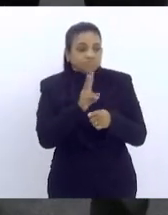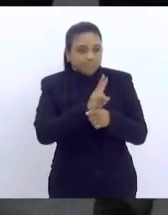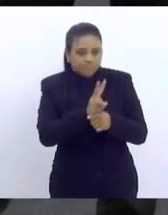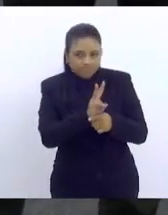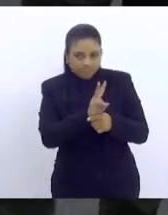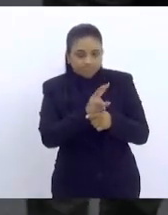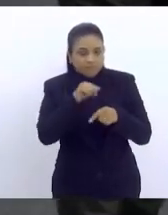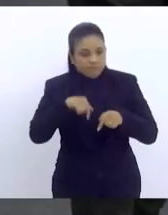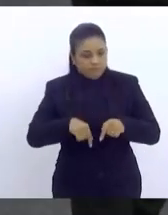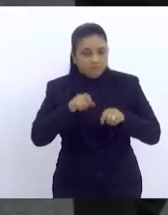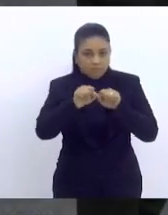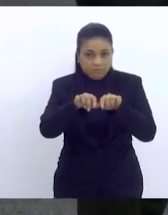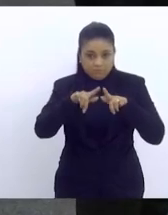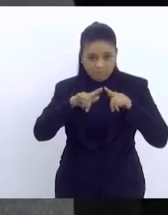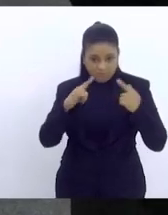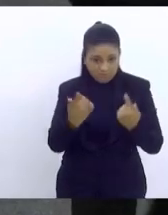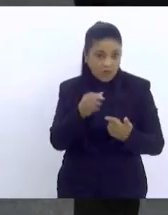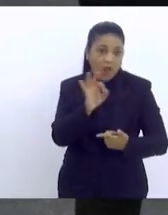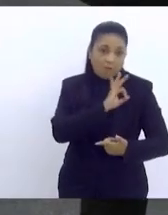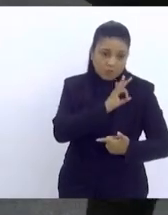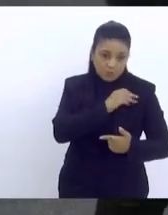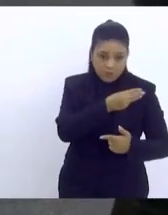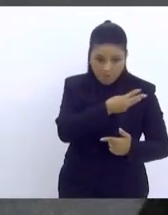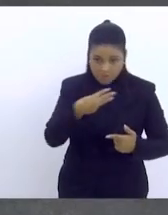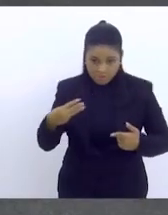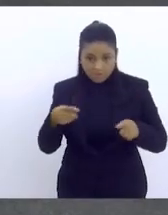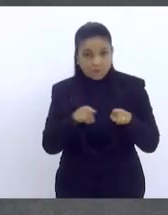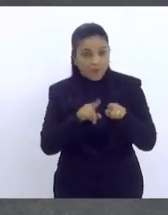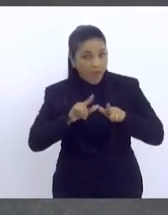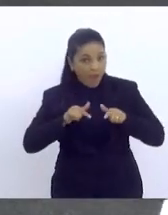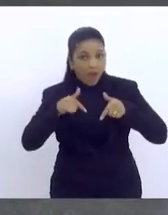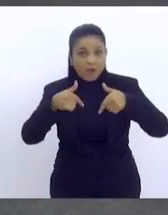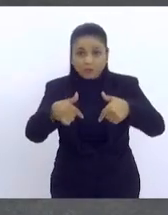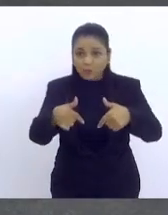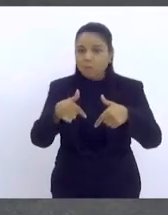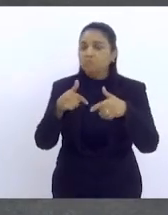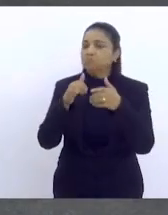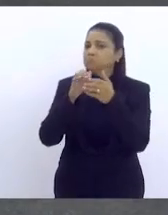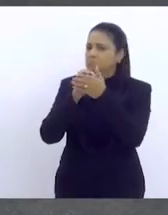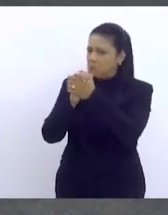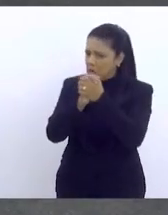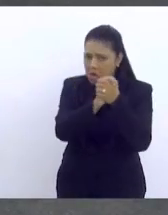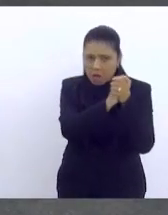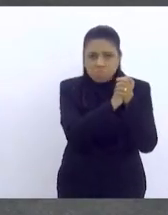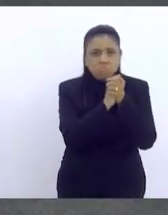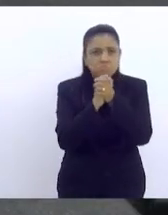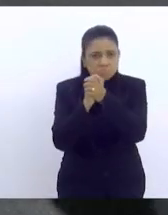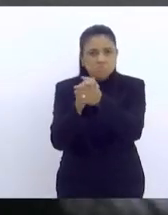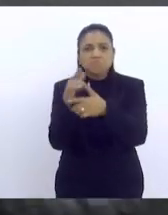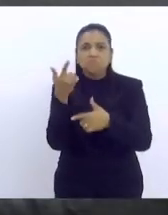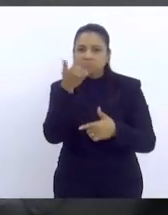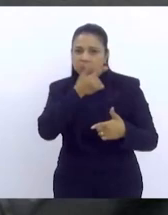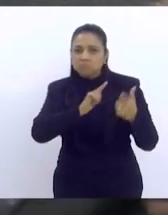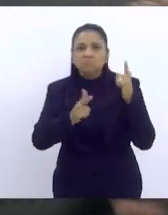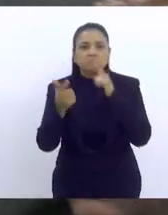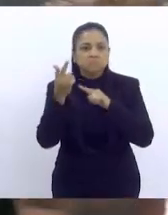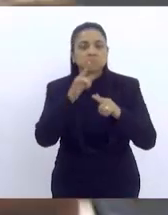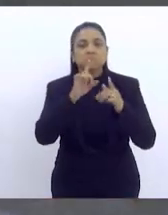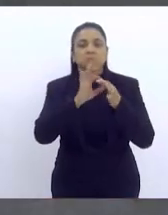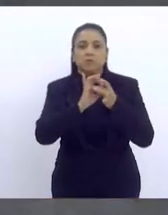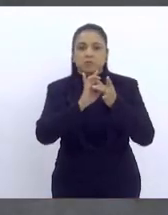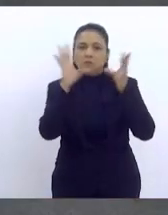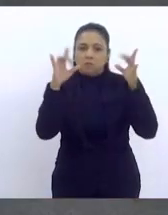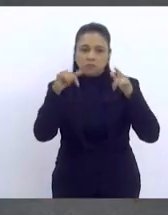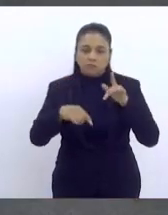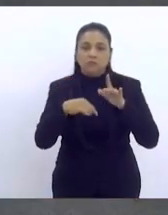a polícia militar atuou aliás os parabenizo porque são os verdadeiros garantidores da democracia